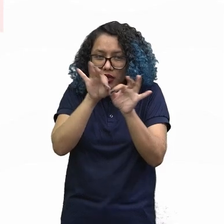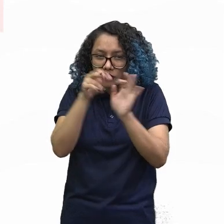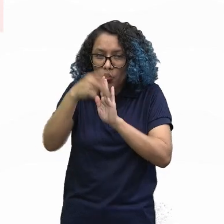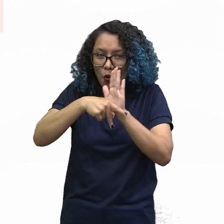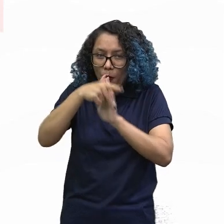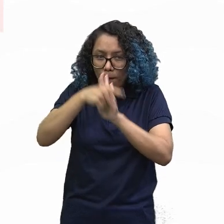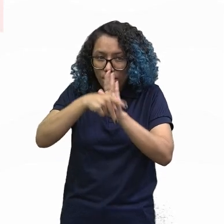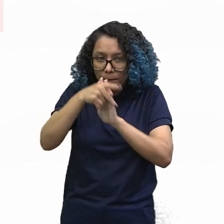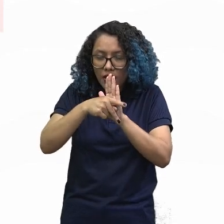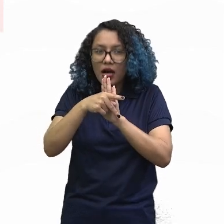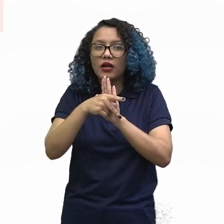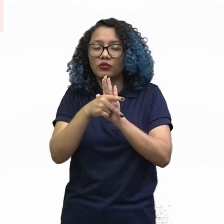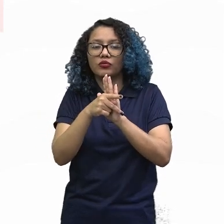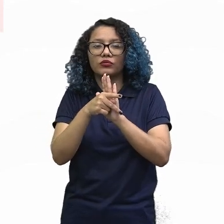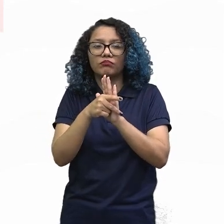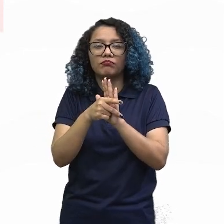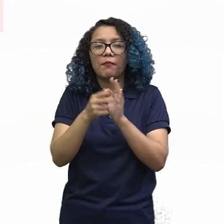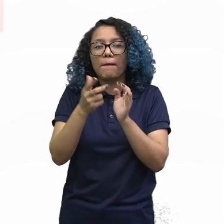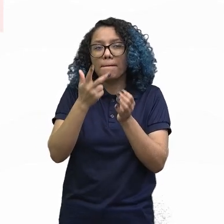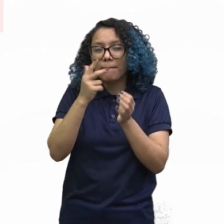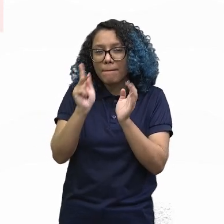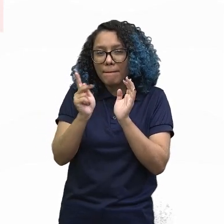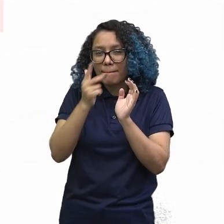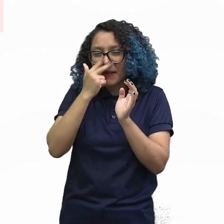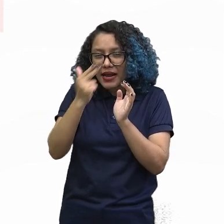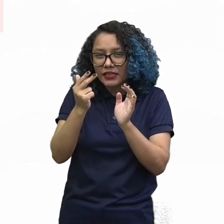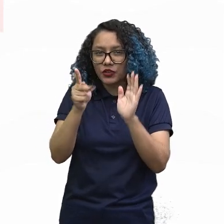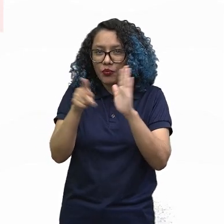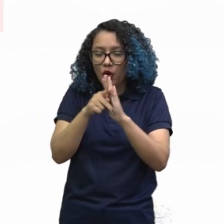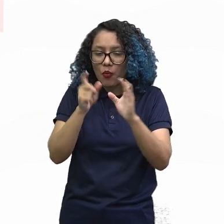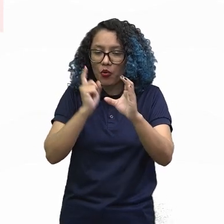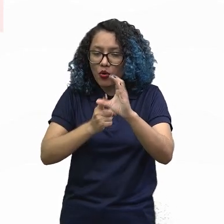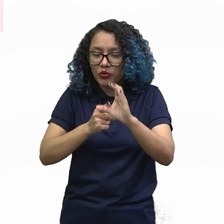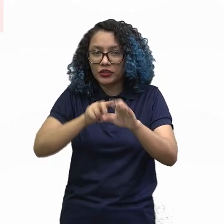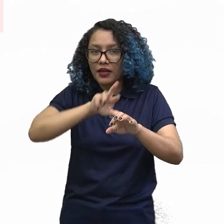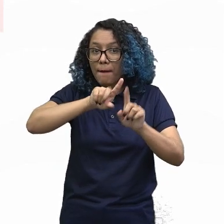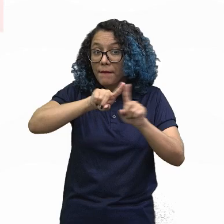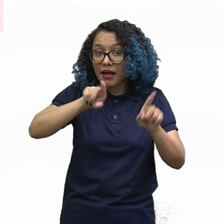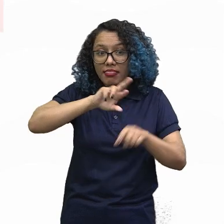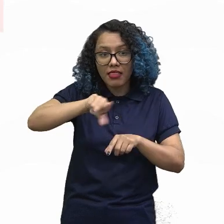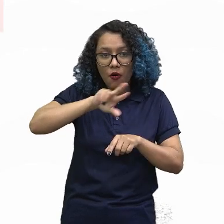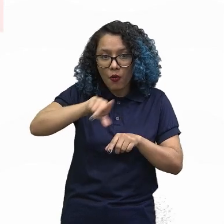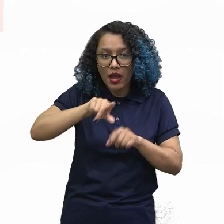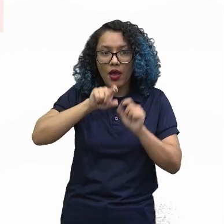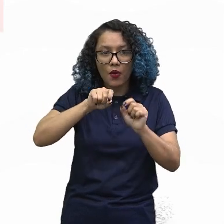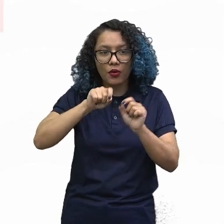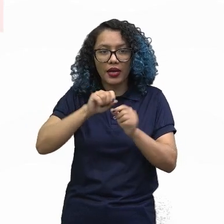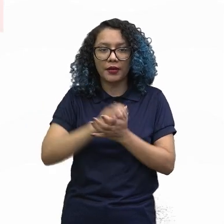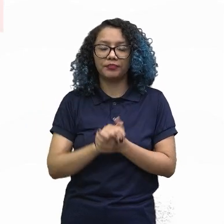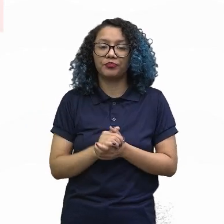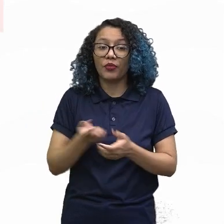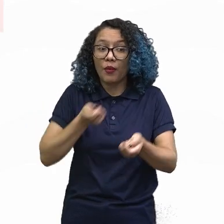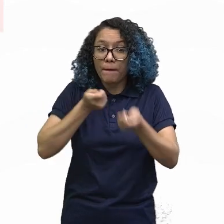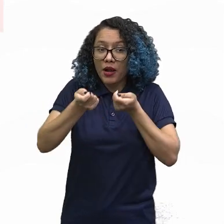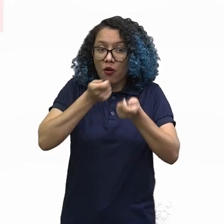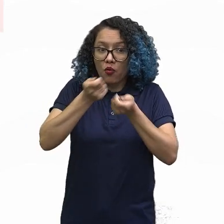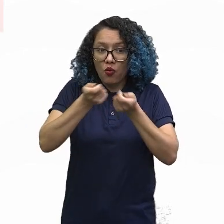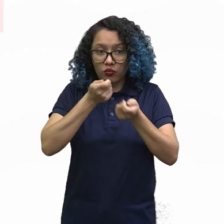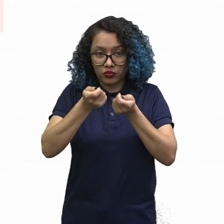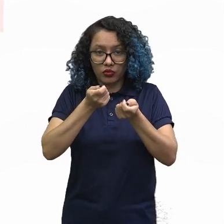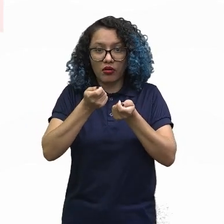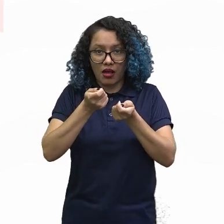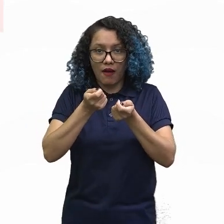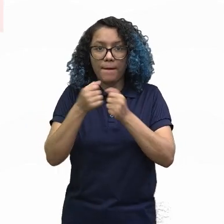a tomada do poder e o entregou à cúpula das Forças Armadas. Olha só, o Plano Cohen, ele era